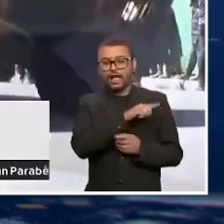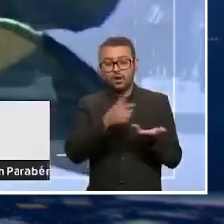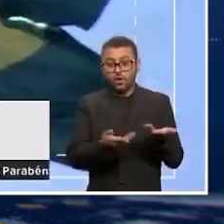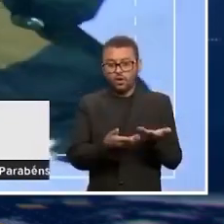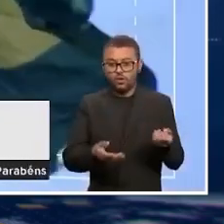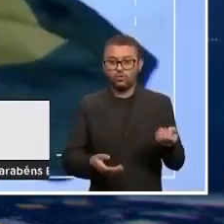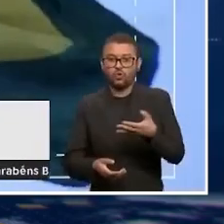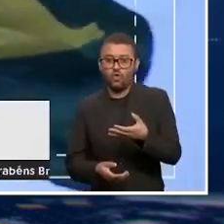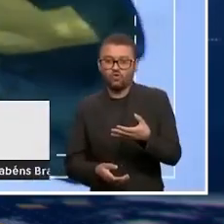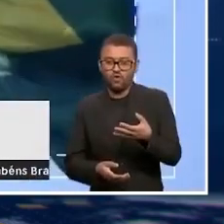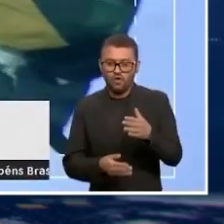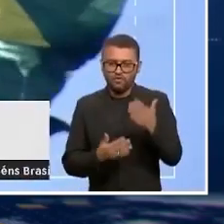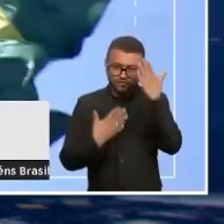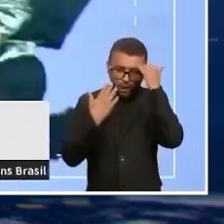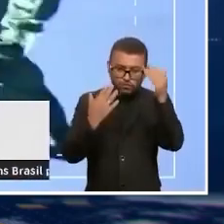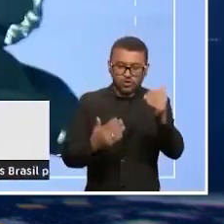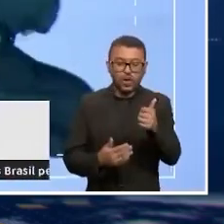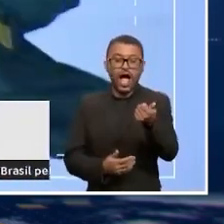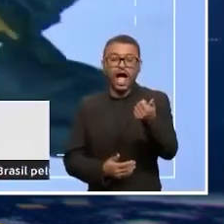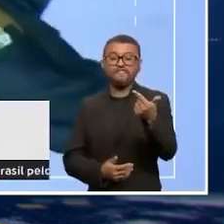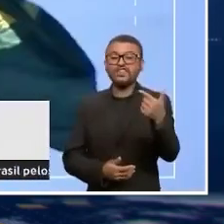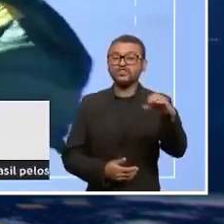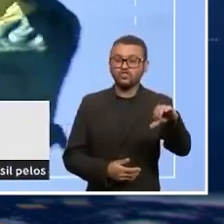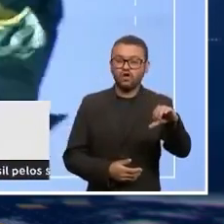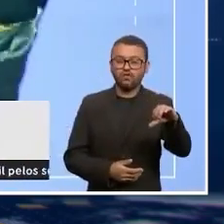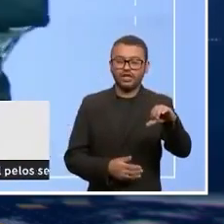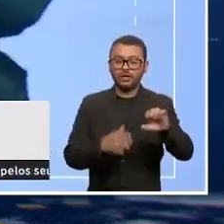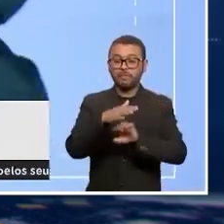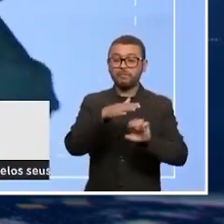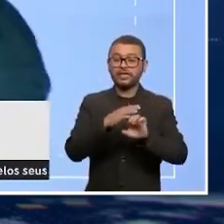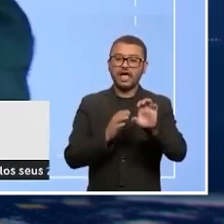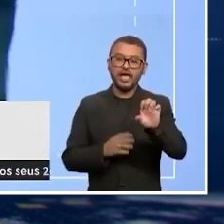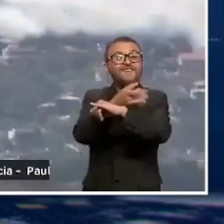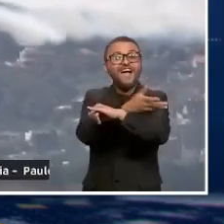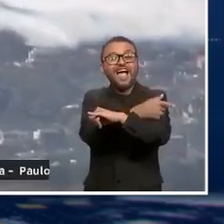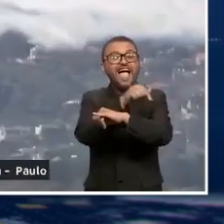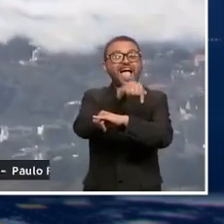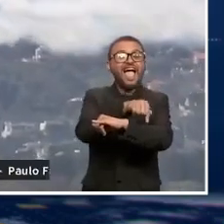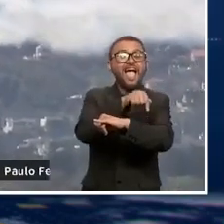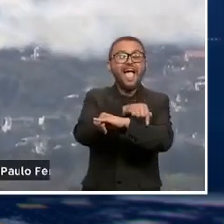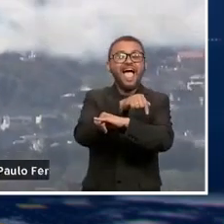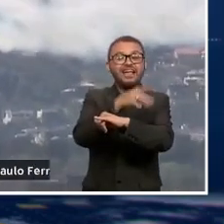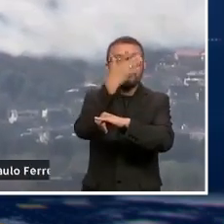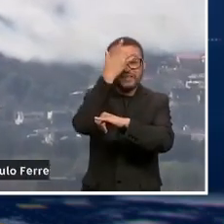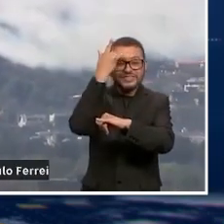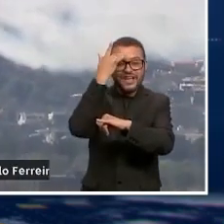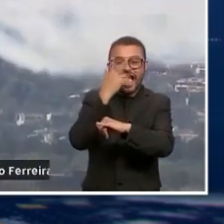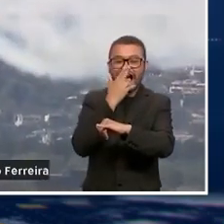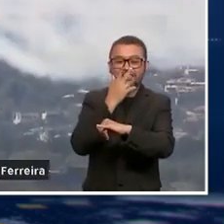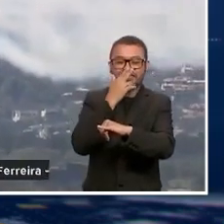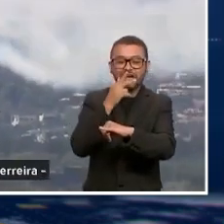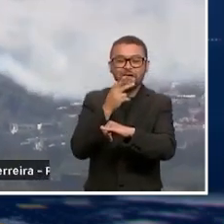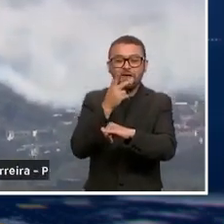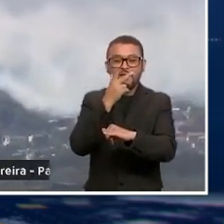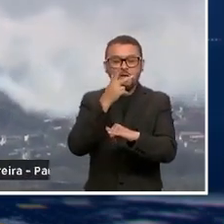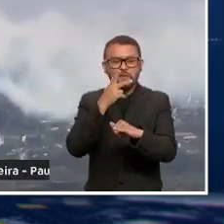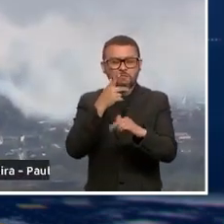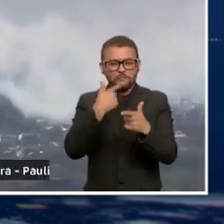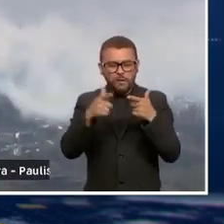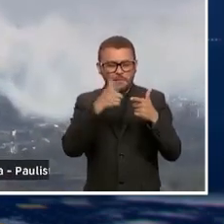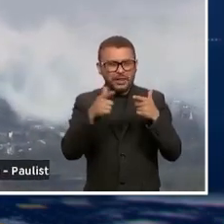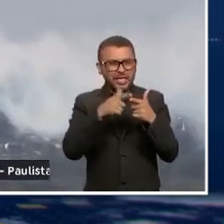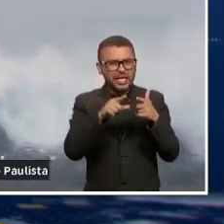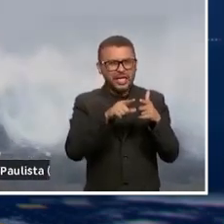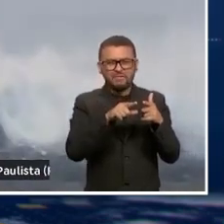mais uma viagem. Então são esses fatos que vão criando a despopularidade, prova disso foi o 7 de setembro ali em Brasília, mas que bom que